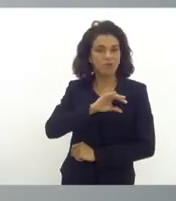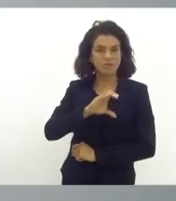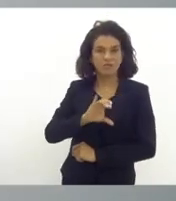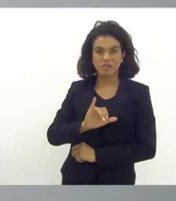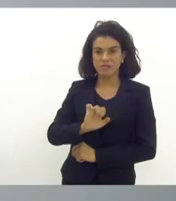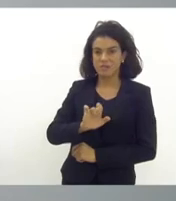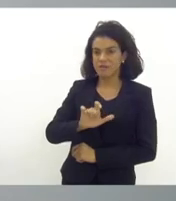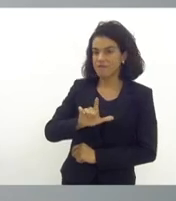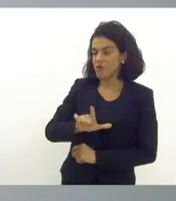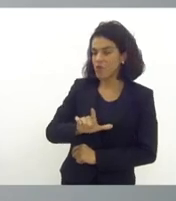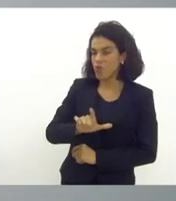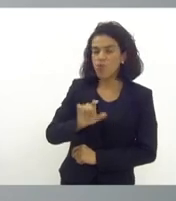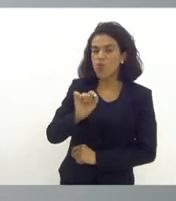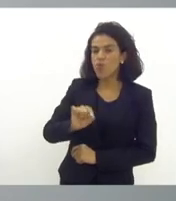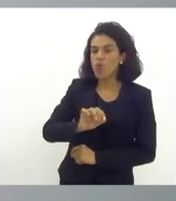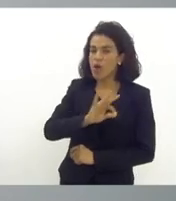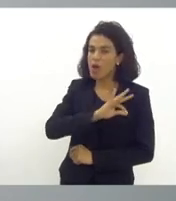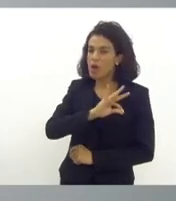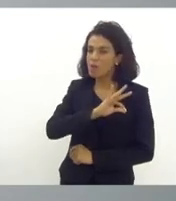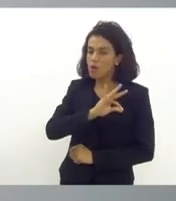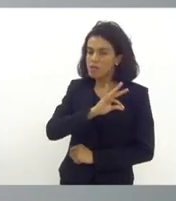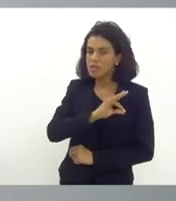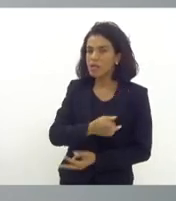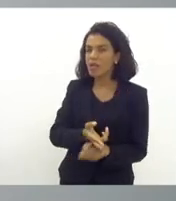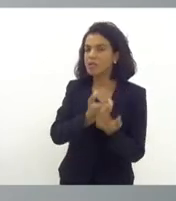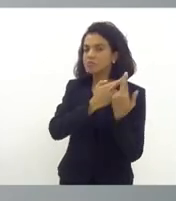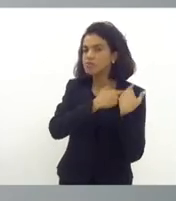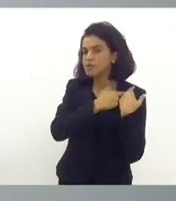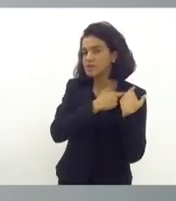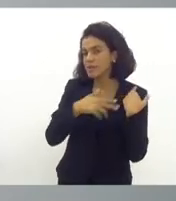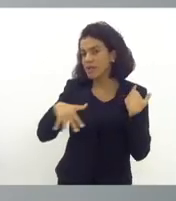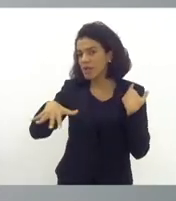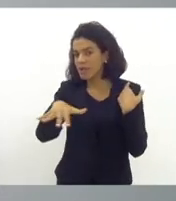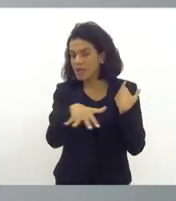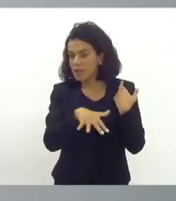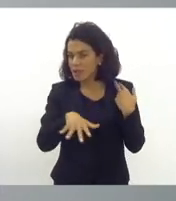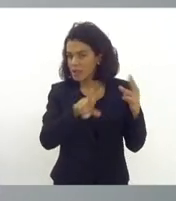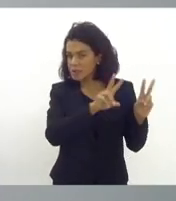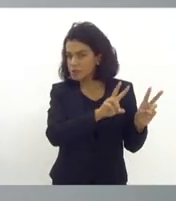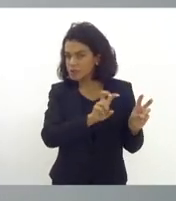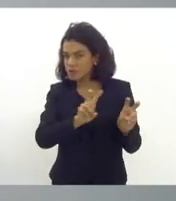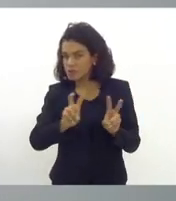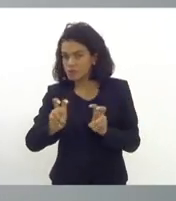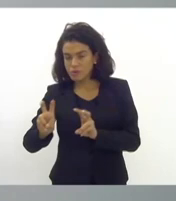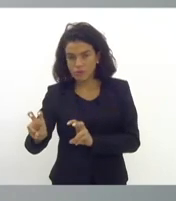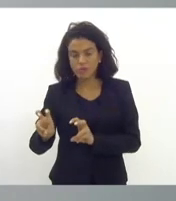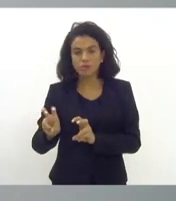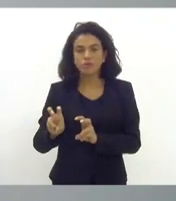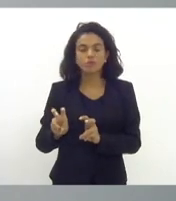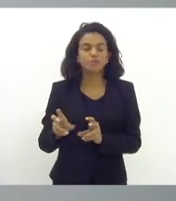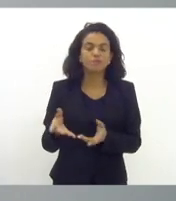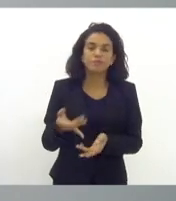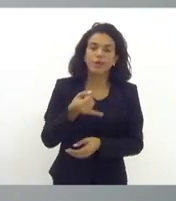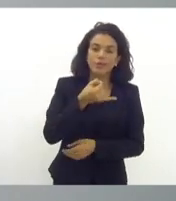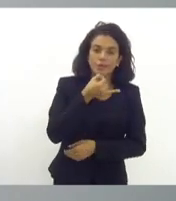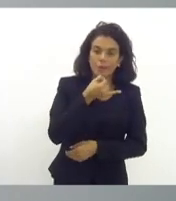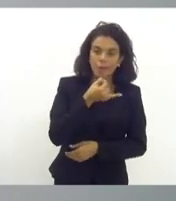eventos ela controla né ela não entra muito no mérito sobre